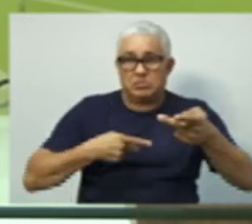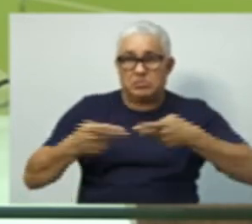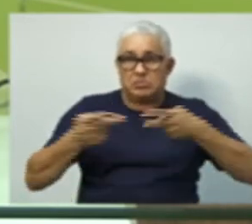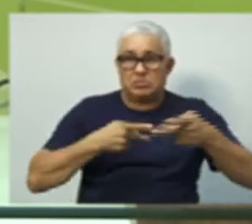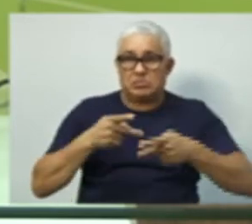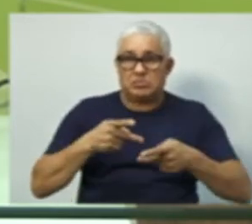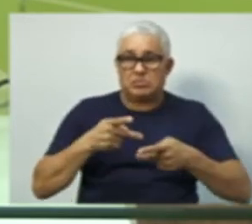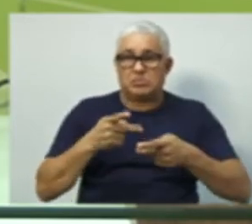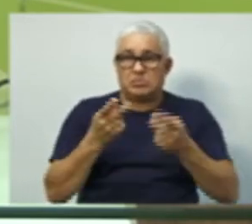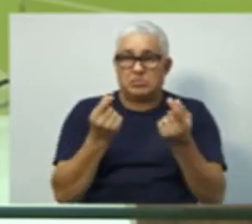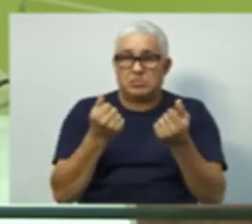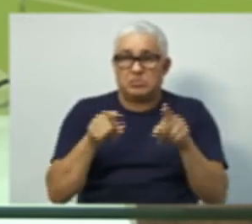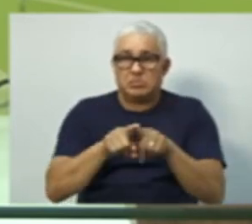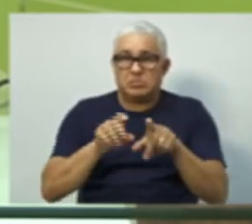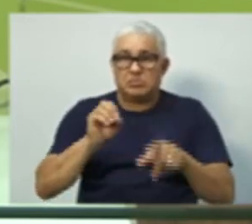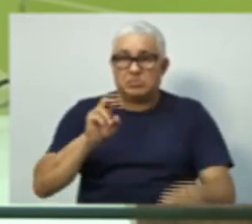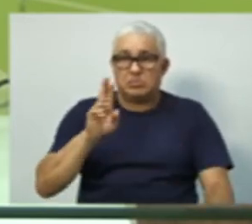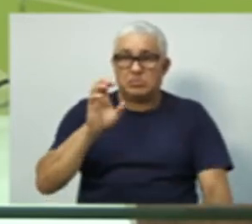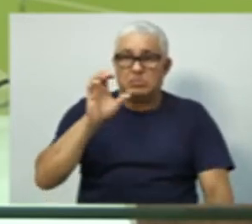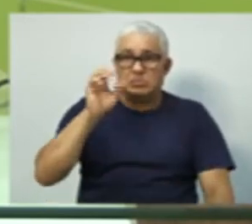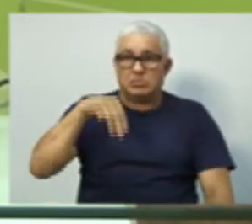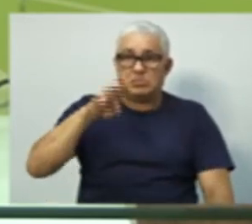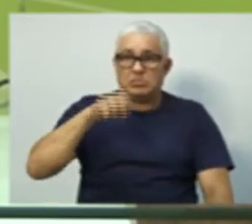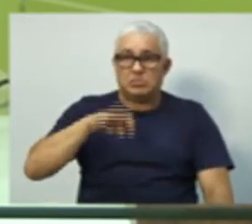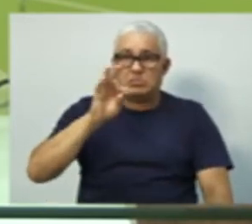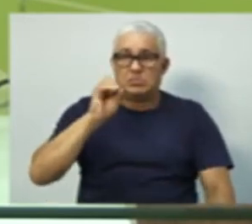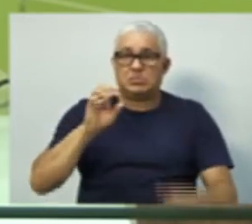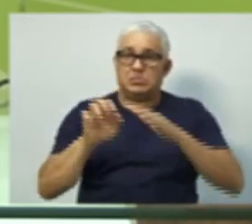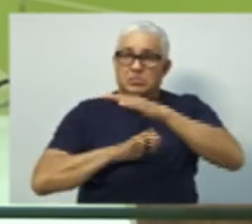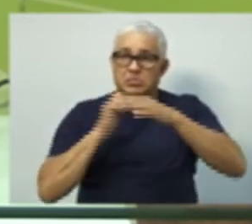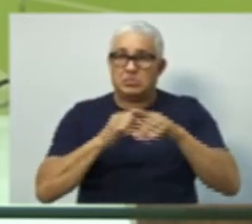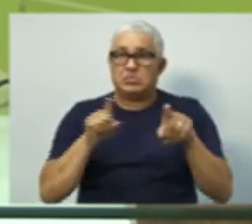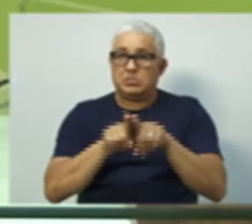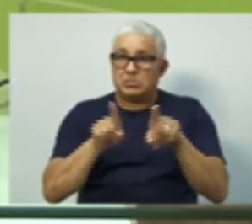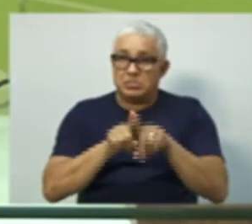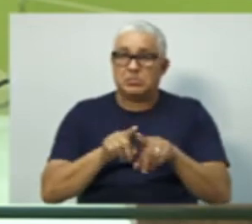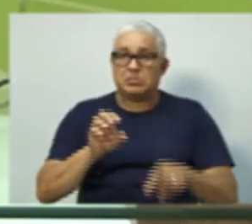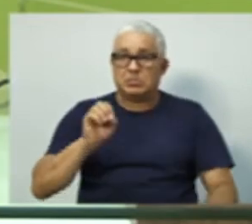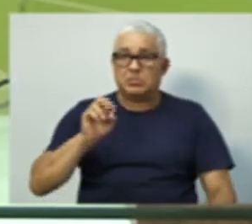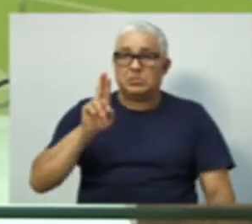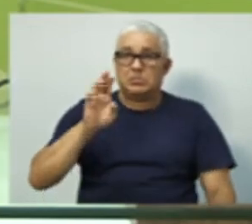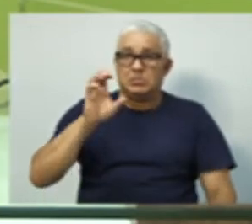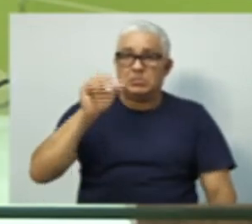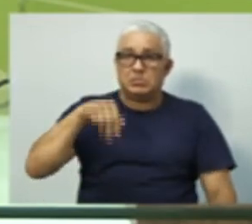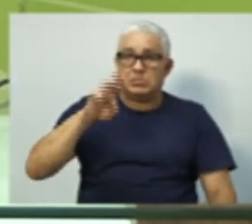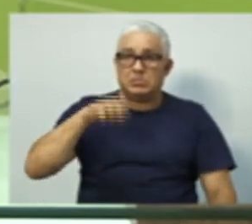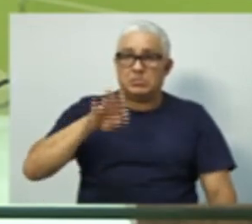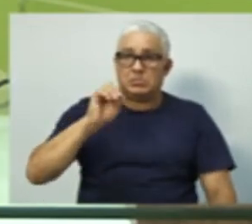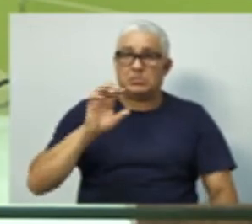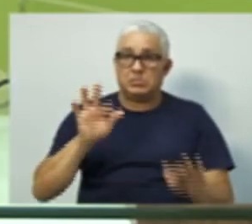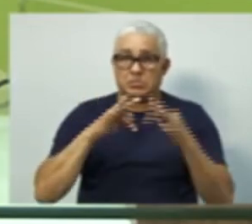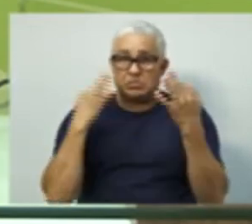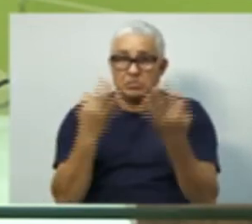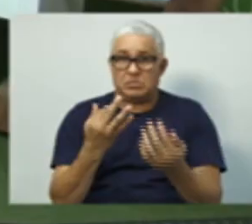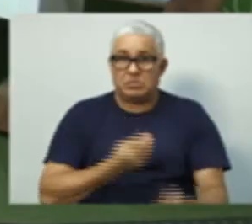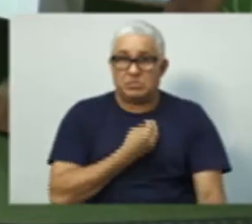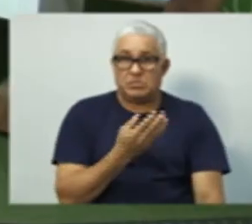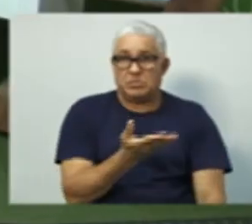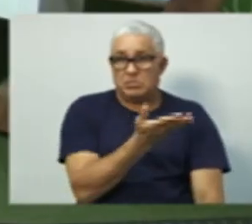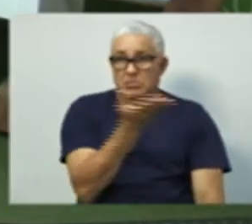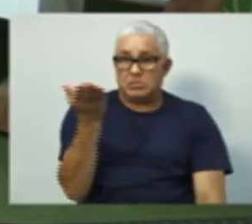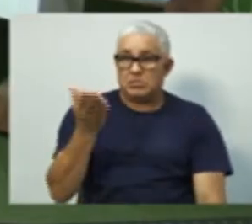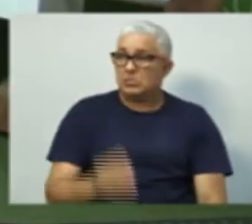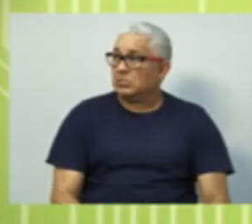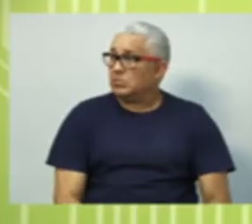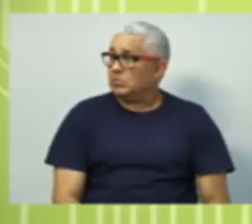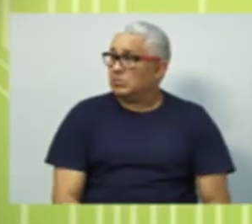troca de óleo, depois de 1 ano, 2 anos, começar a fazer troca de pneu. Então tudo isso você tem que estar prevendo que vai ser algo que você vai ter um gasto